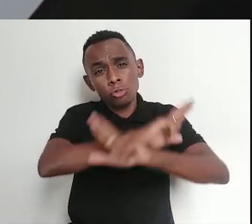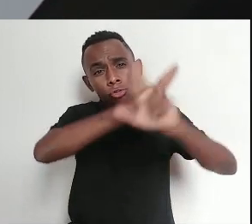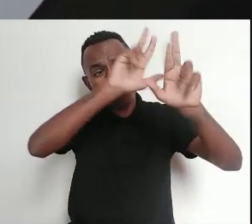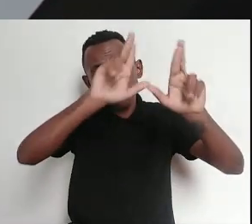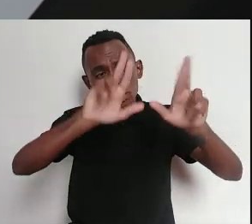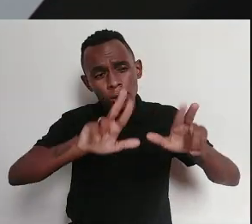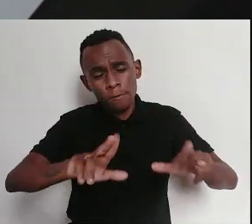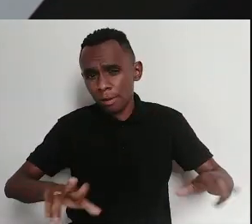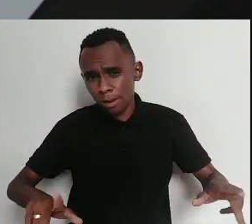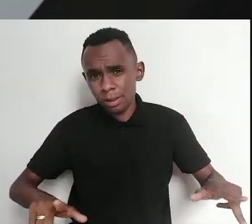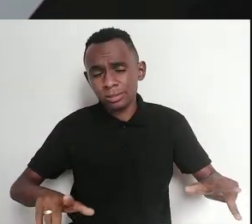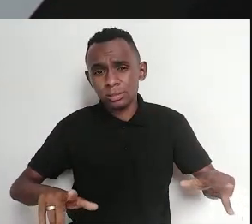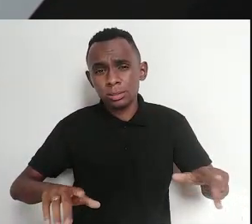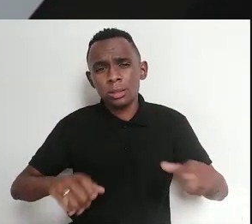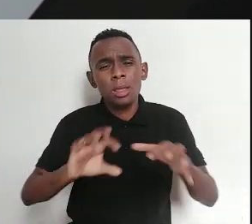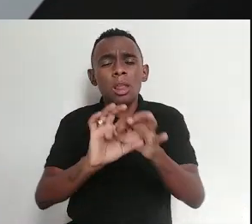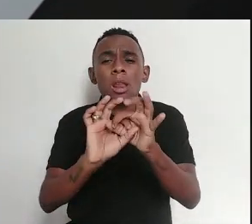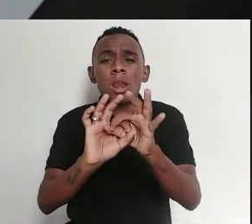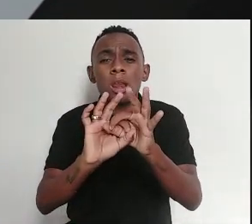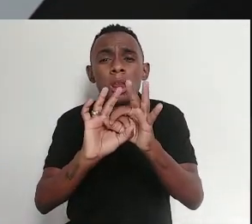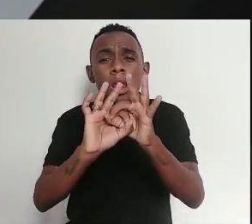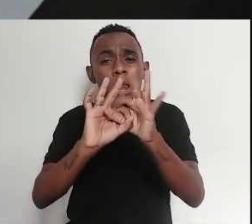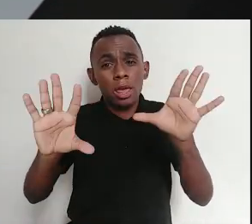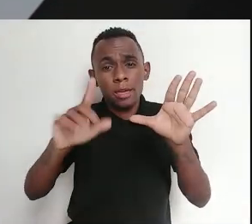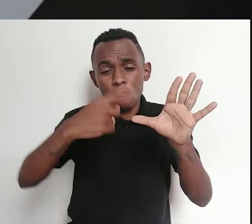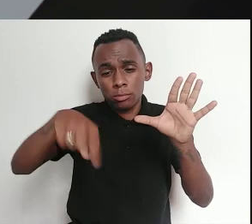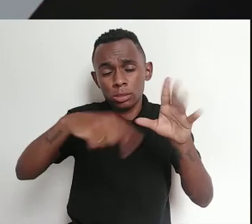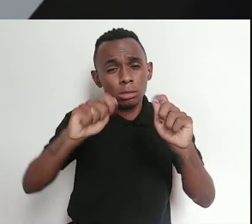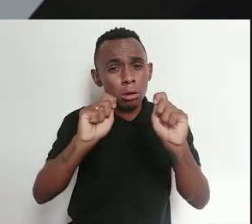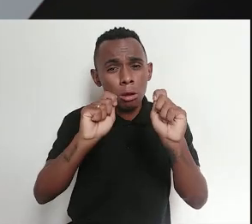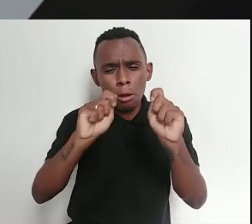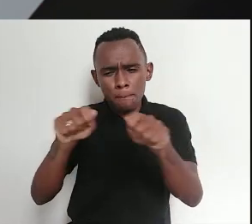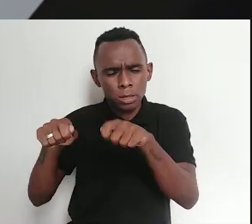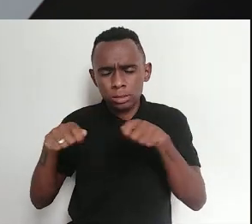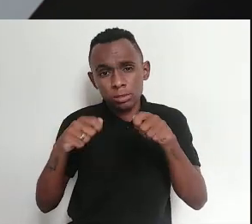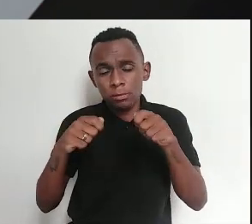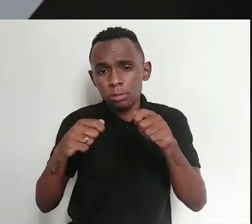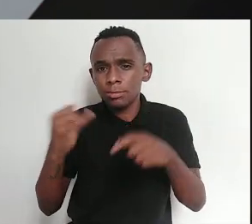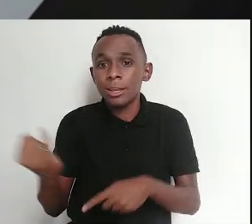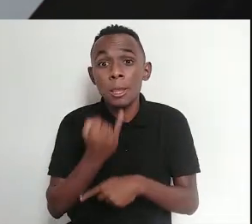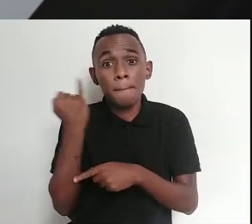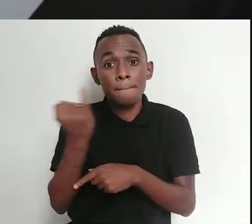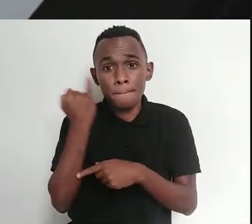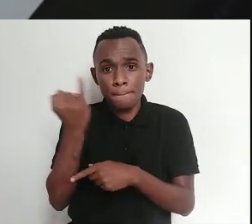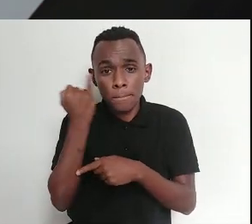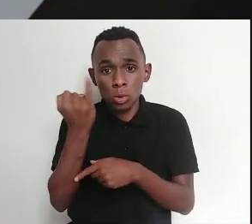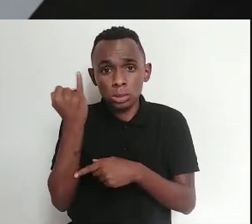Então, essa liberdade de trabalhar com as mandalas é uma possibilidade muito rica e que traz